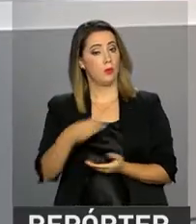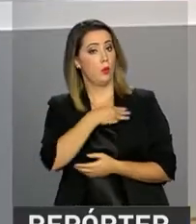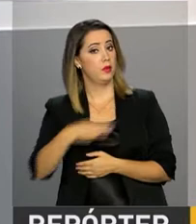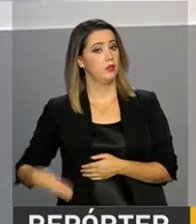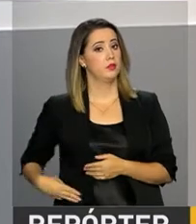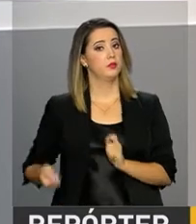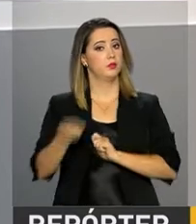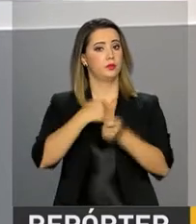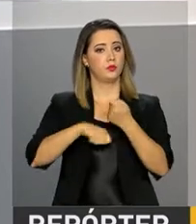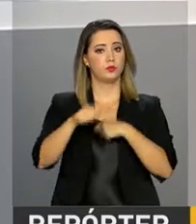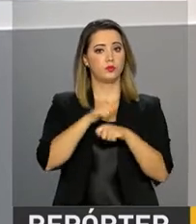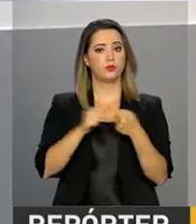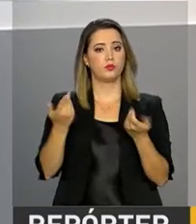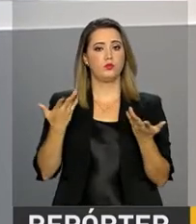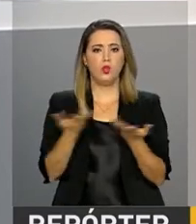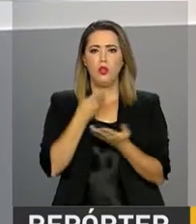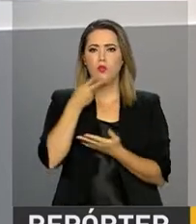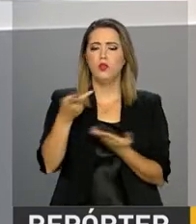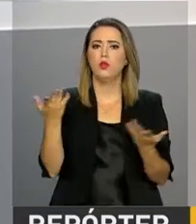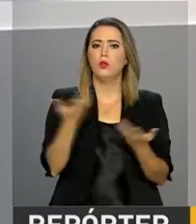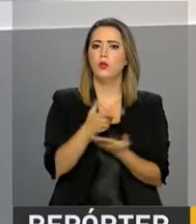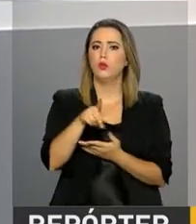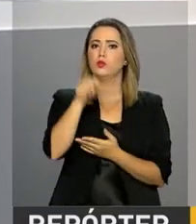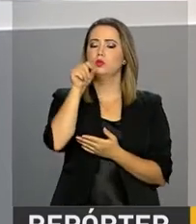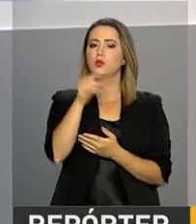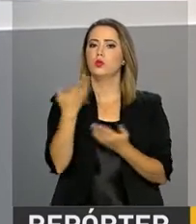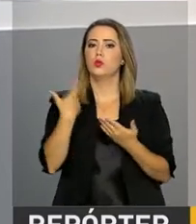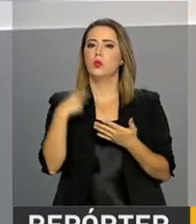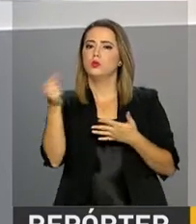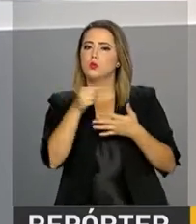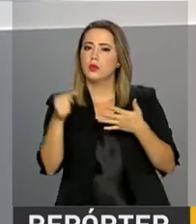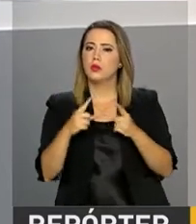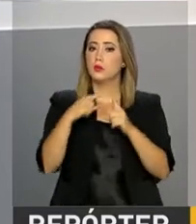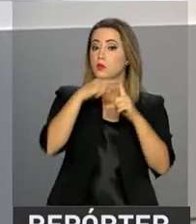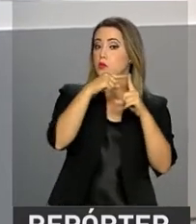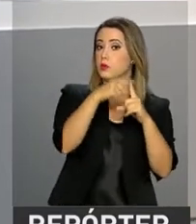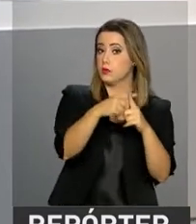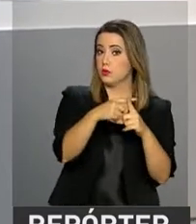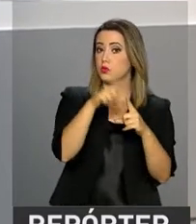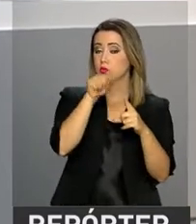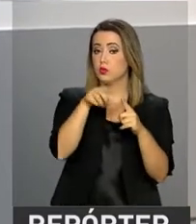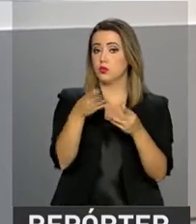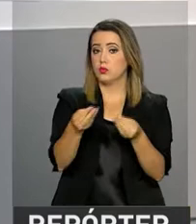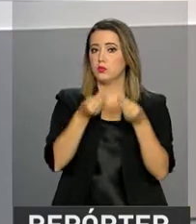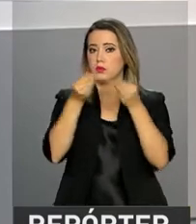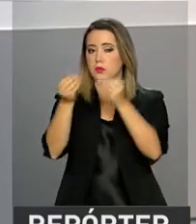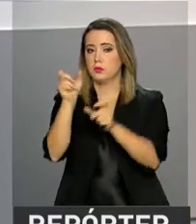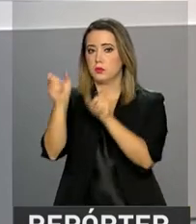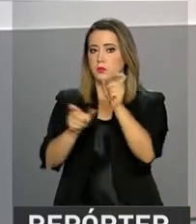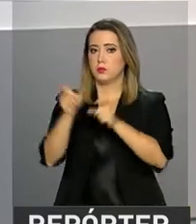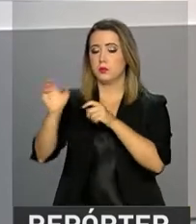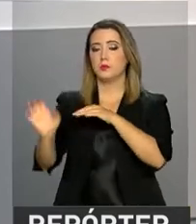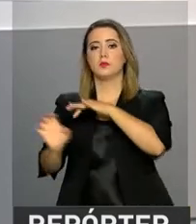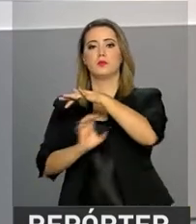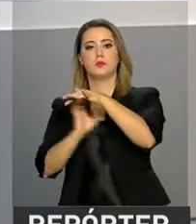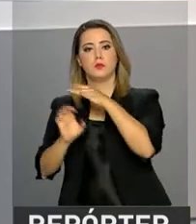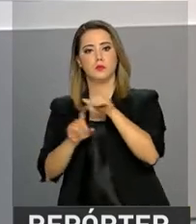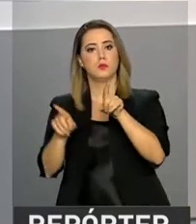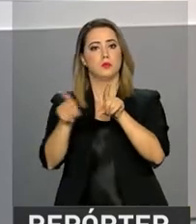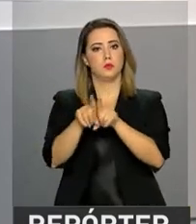e henrique meirelles defendeu hoje os benefícios que o cadastro positivo vai trazer para pessoas físicas e jurídicas